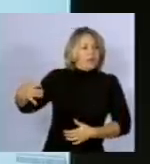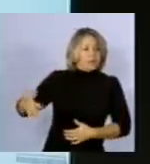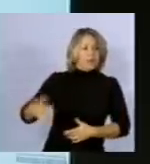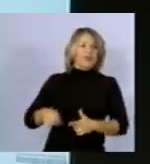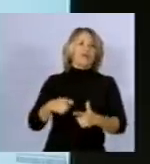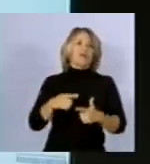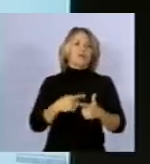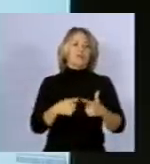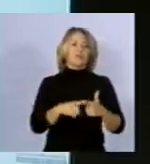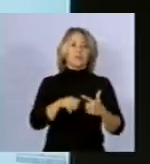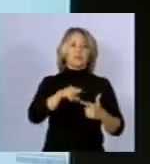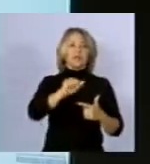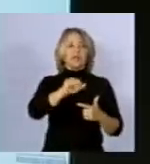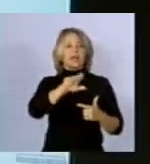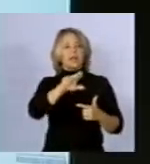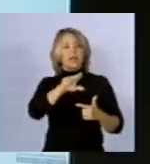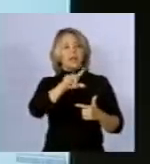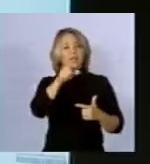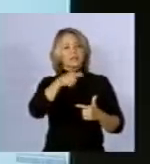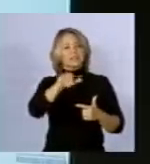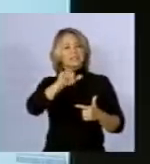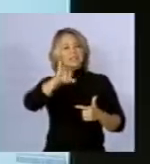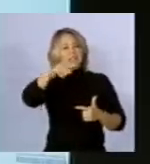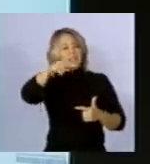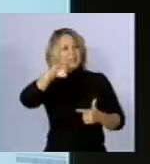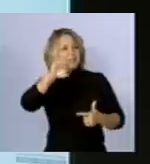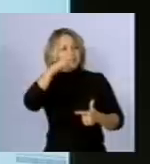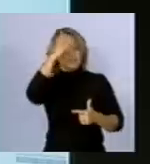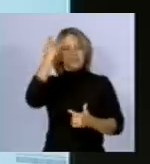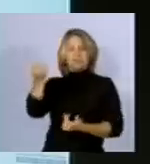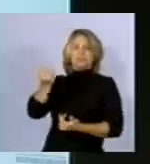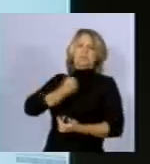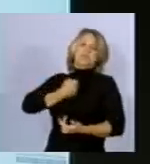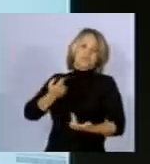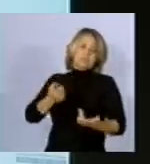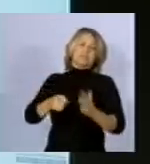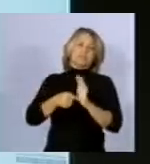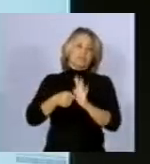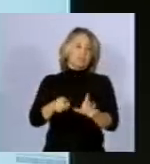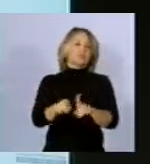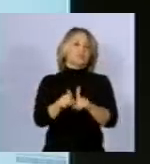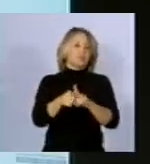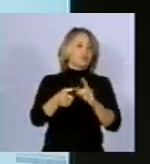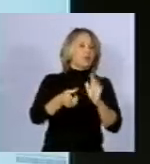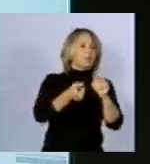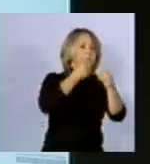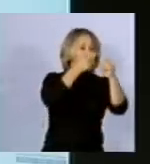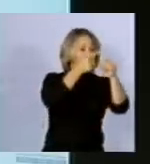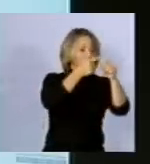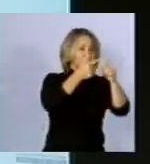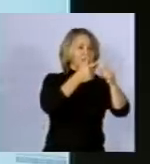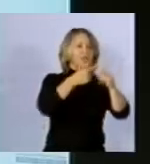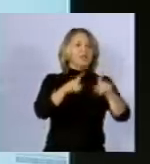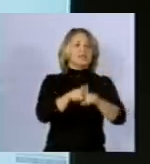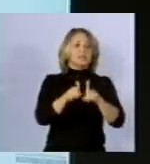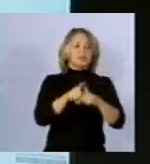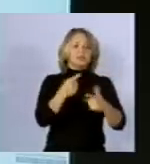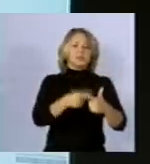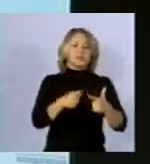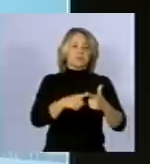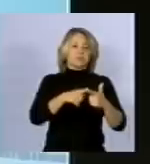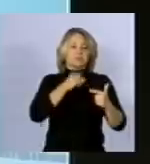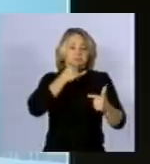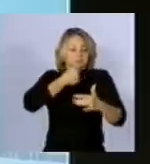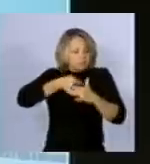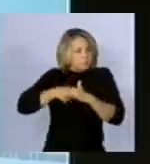Alzheimer infarto suicídio eh como foi relatado na primeira exposição depressão então nós